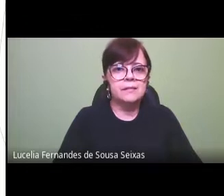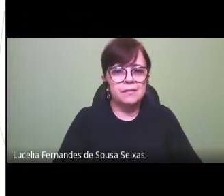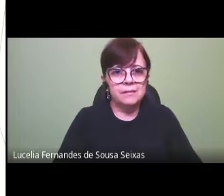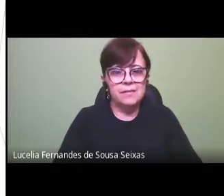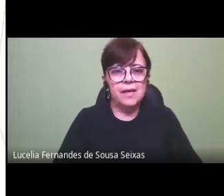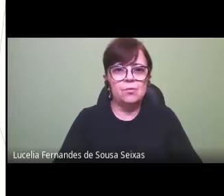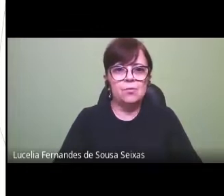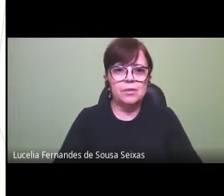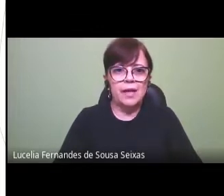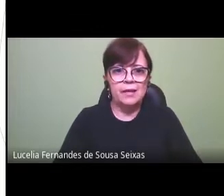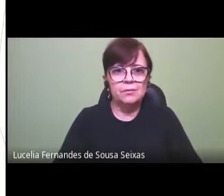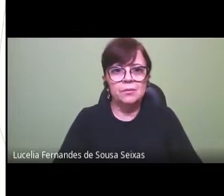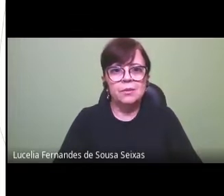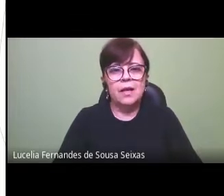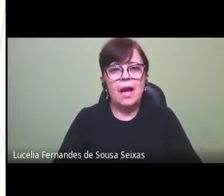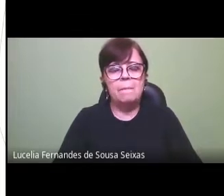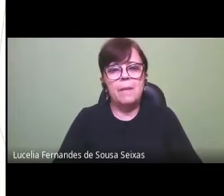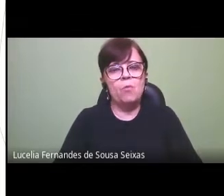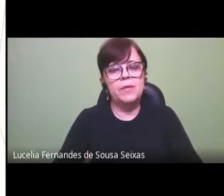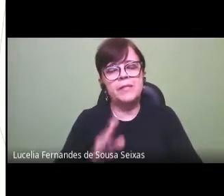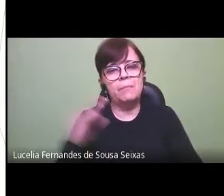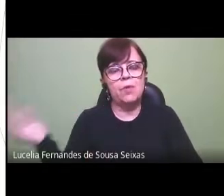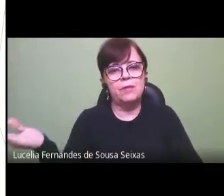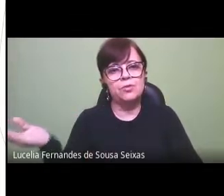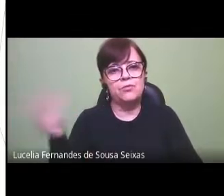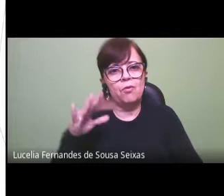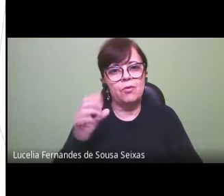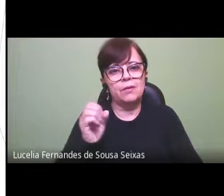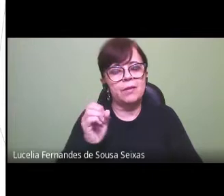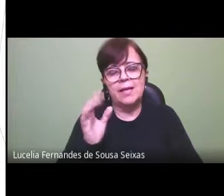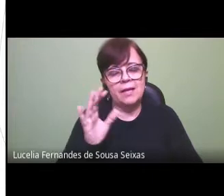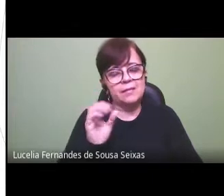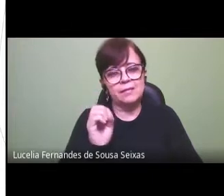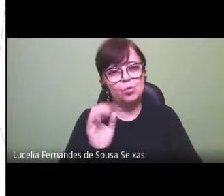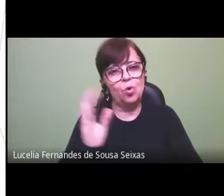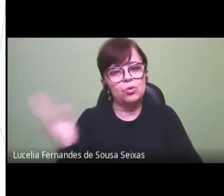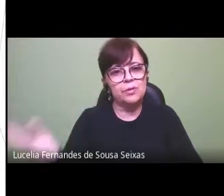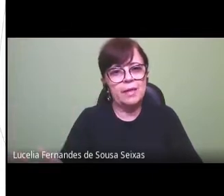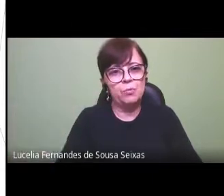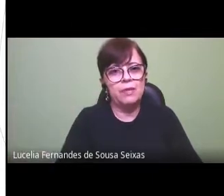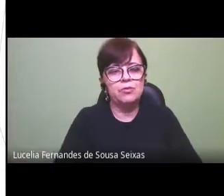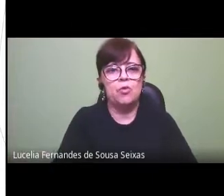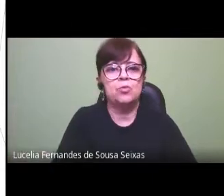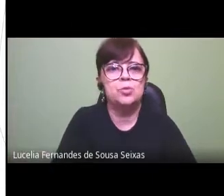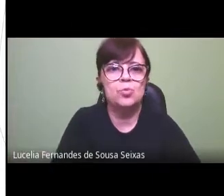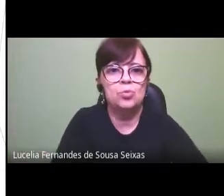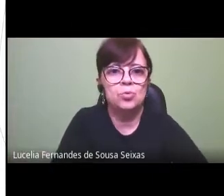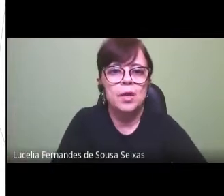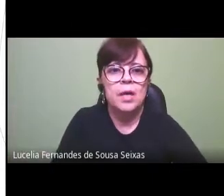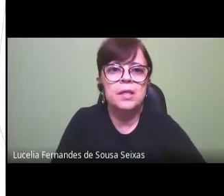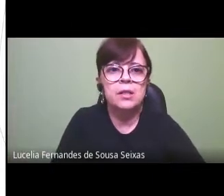Esse zero costado, a palma está para o lado de fora. Aliás, o dorso está para o lado de